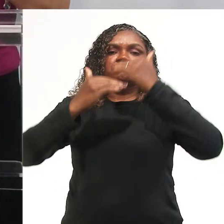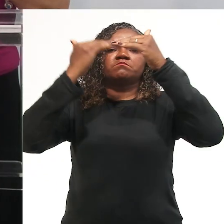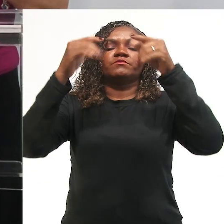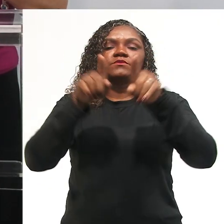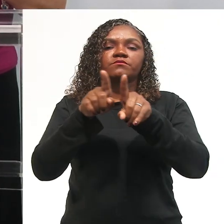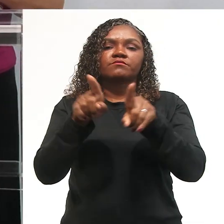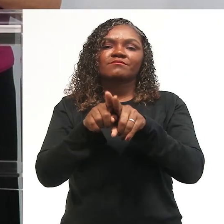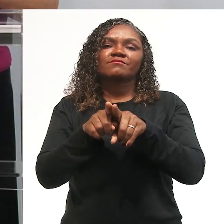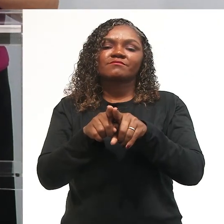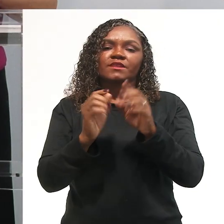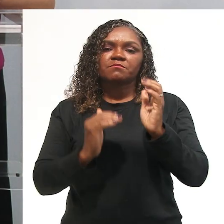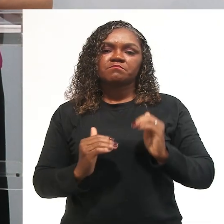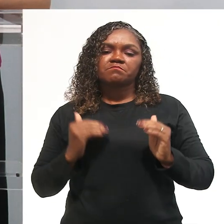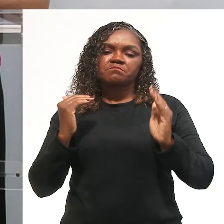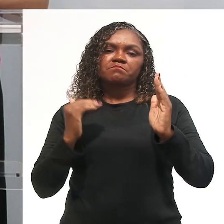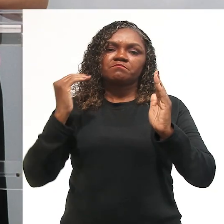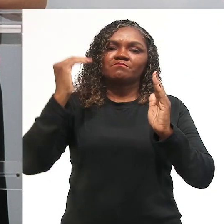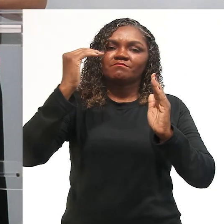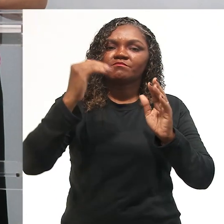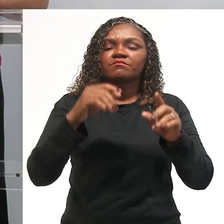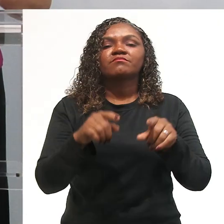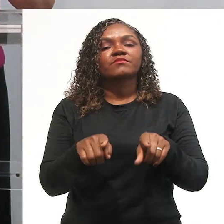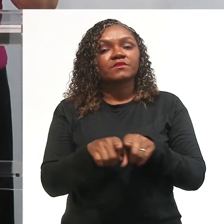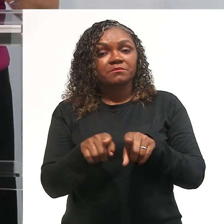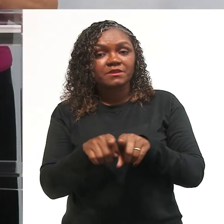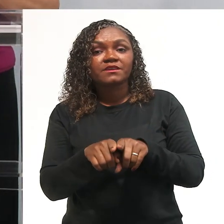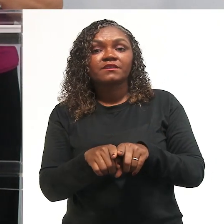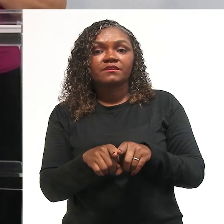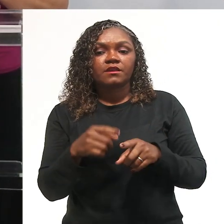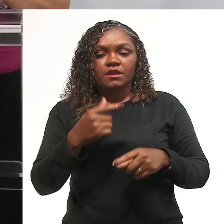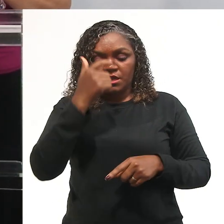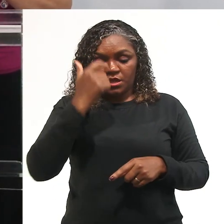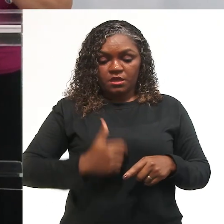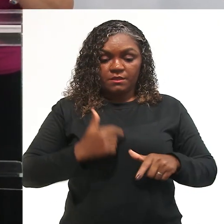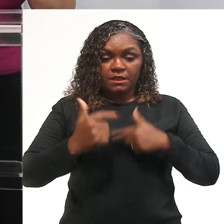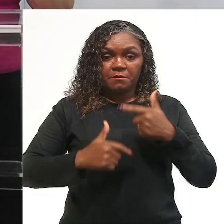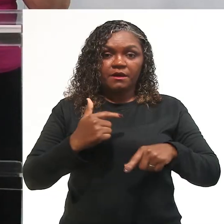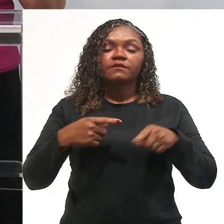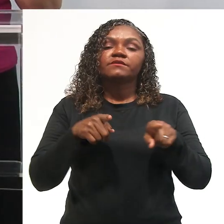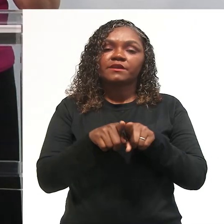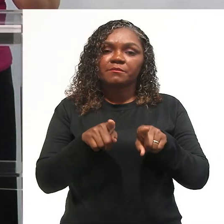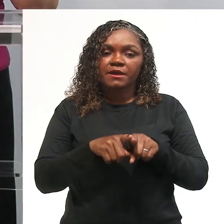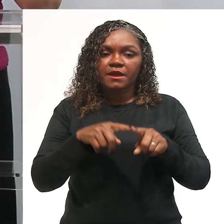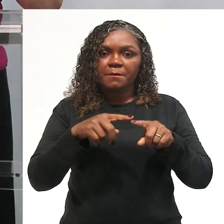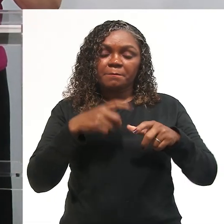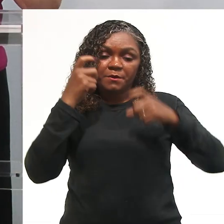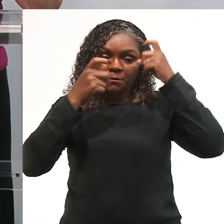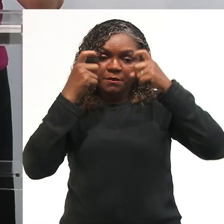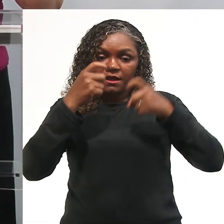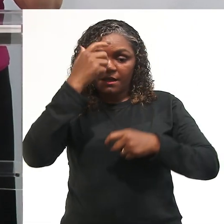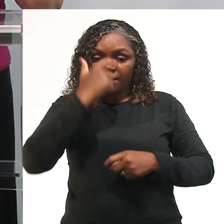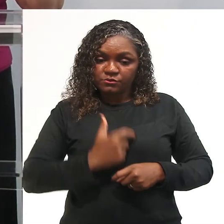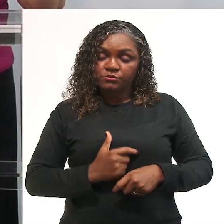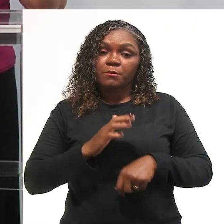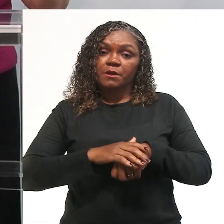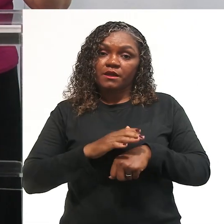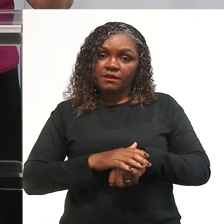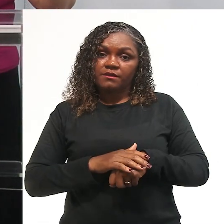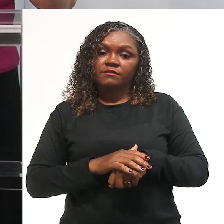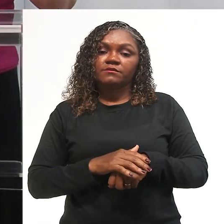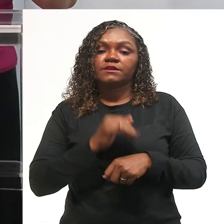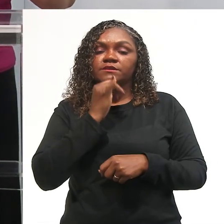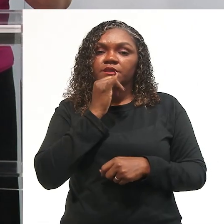preocupado com o seu crescimento, com a sua carreira, né? O que ele precisa aprender para ele passar, por